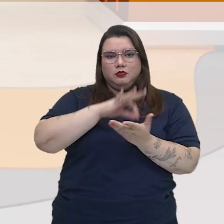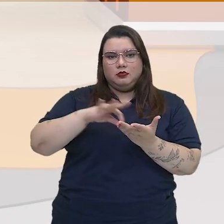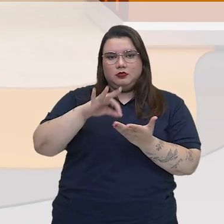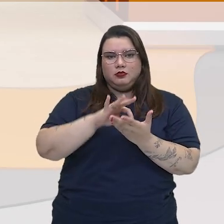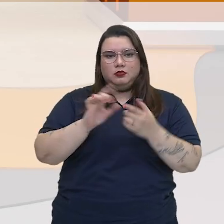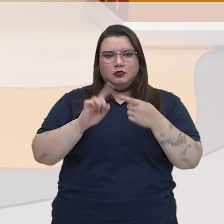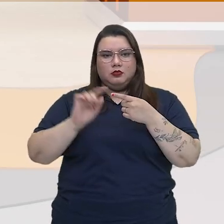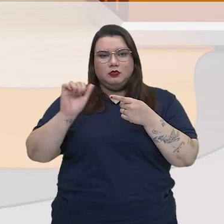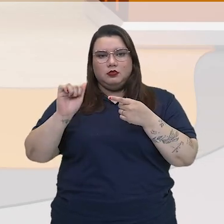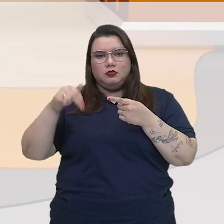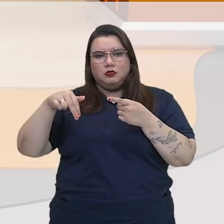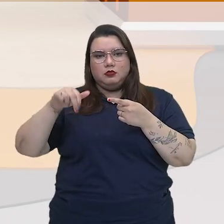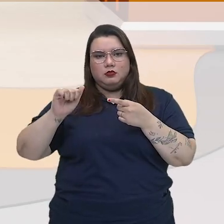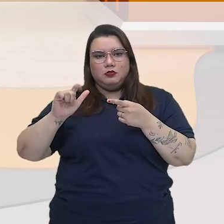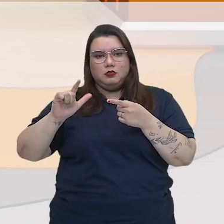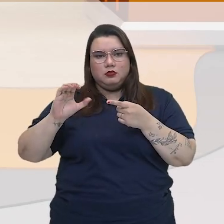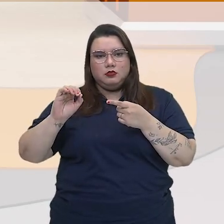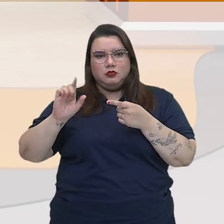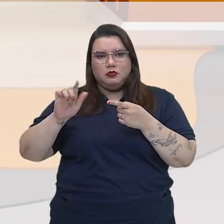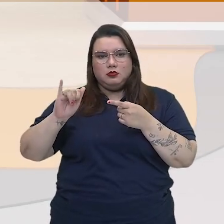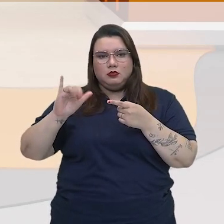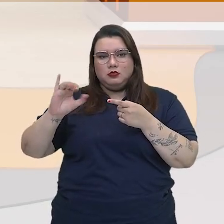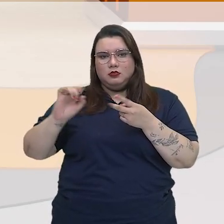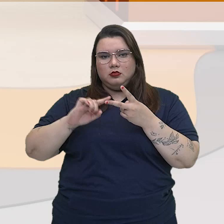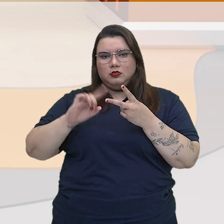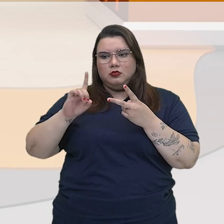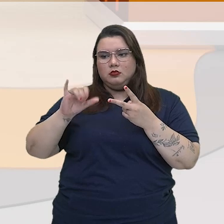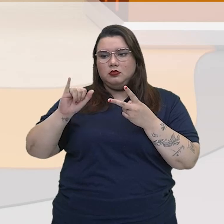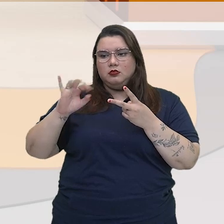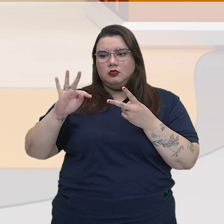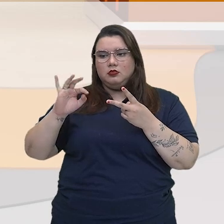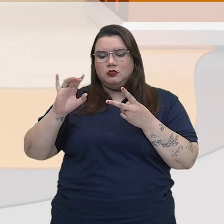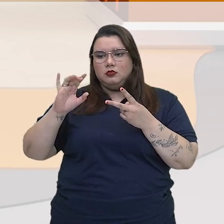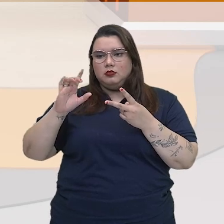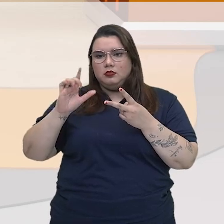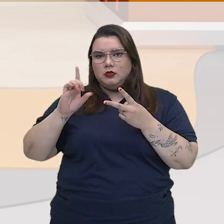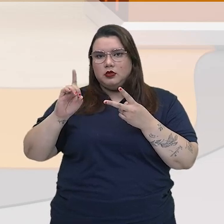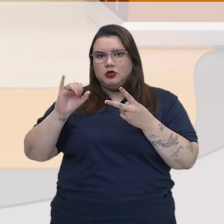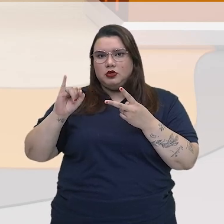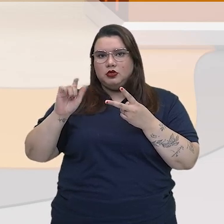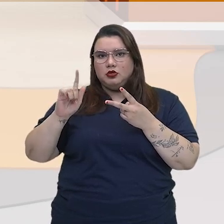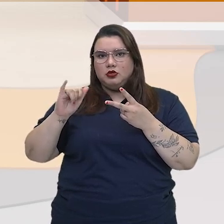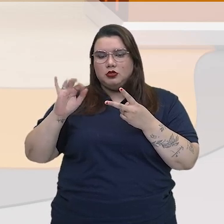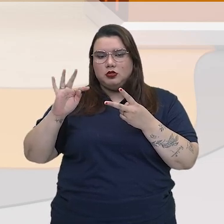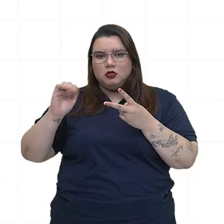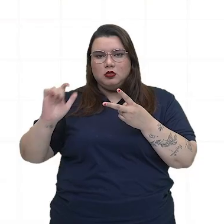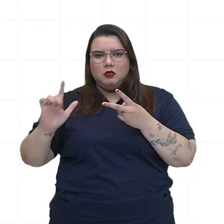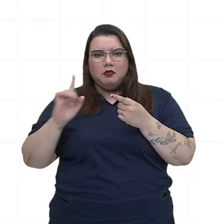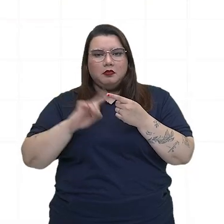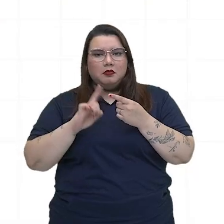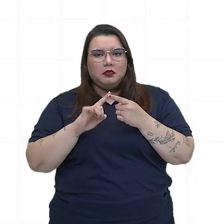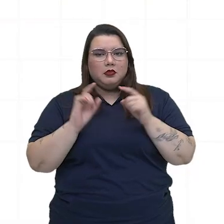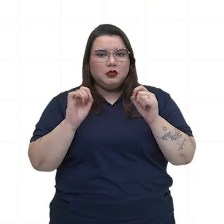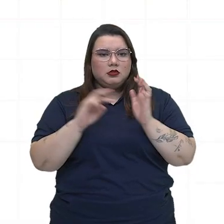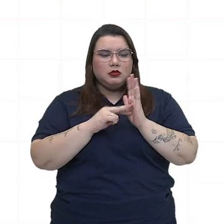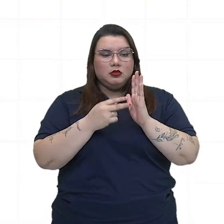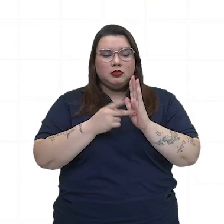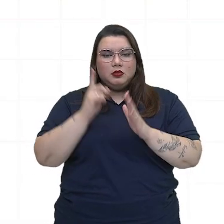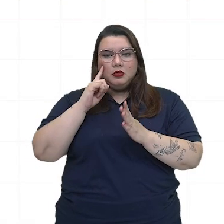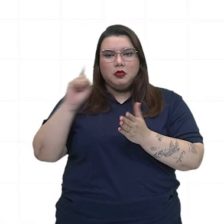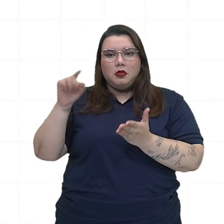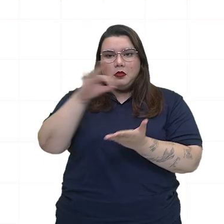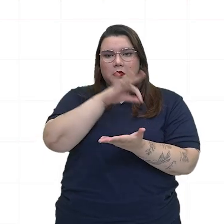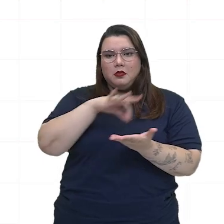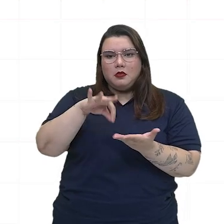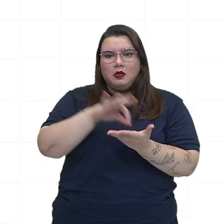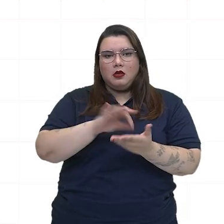mapa analógico e o mapa digital. O que é um mapa analógico, então? O mapa analógico, ele nada mais do